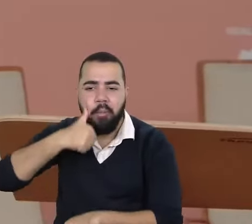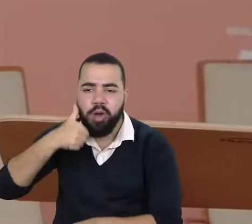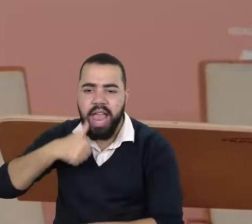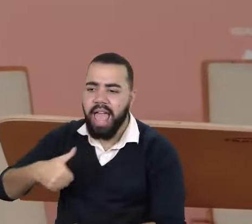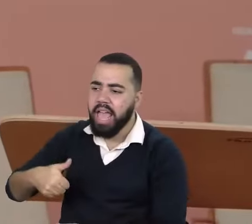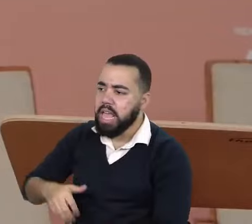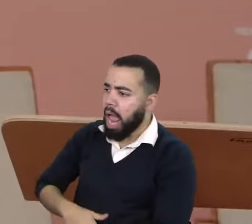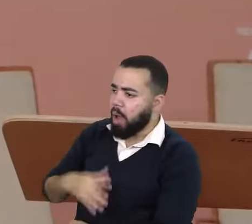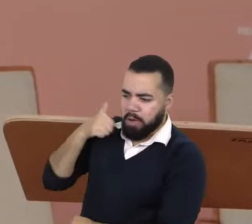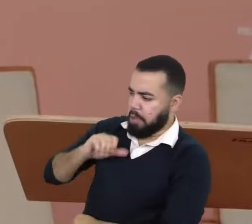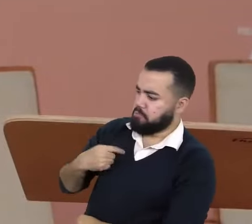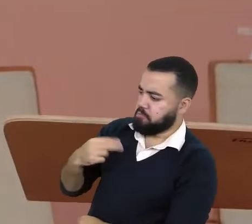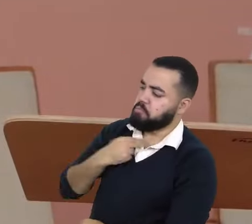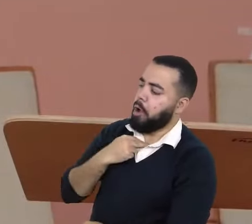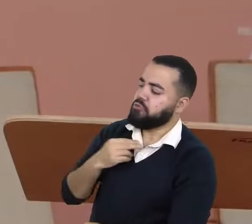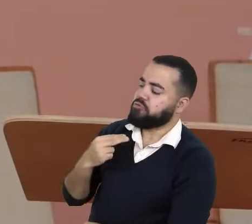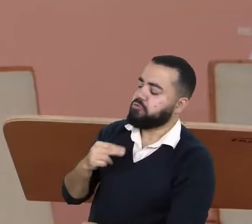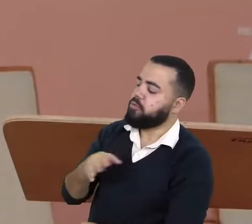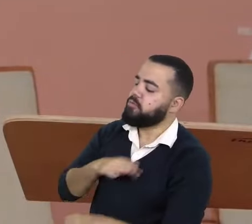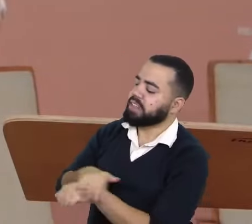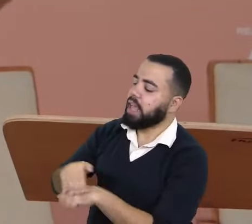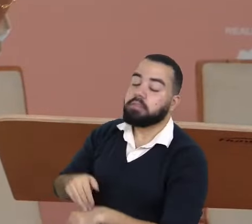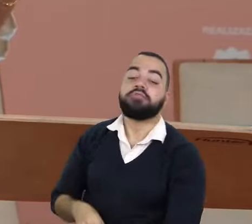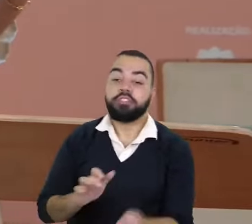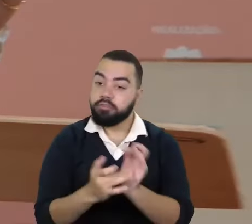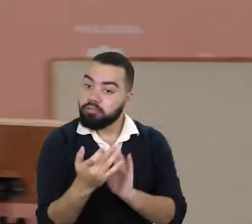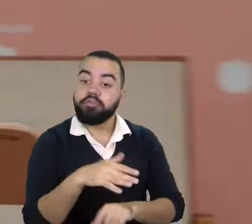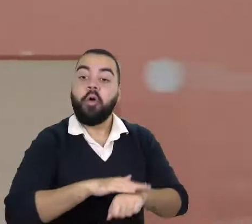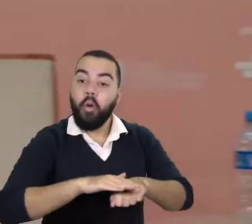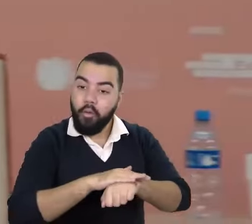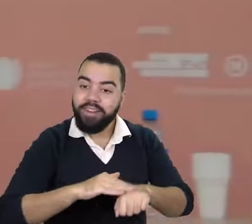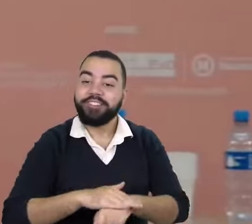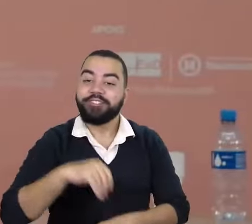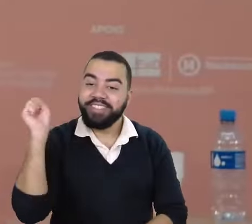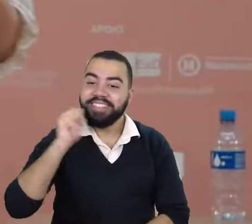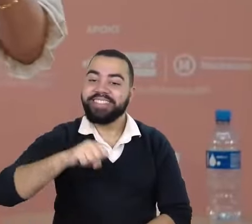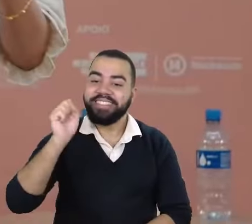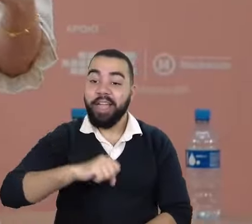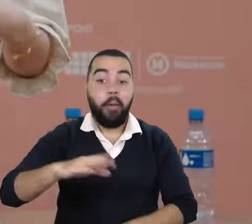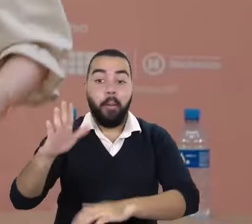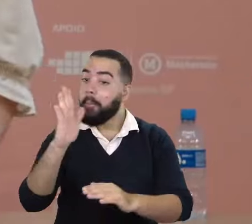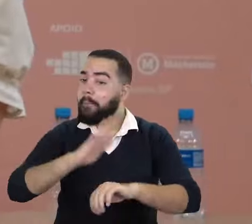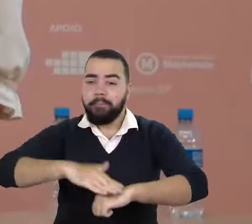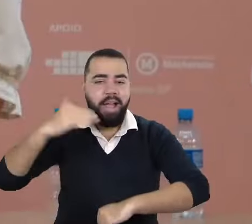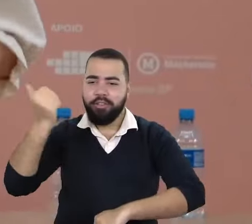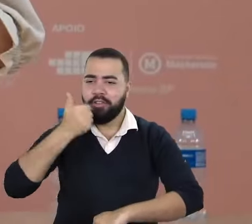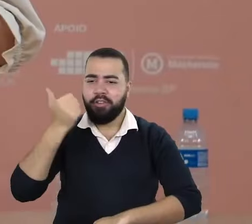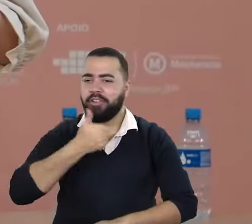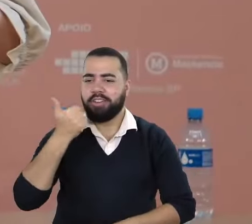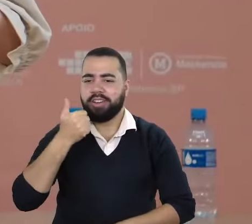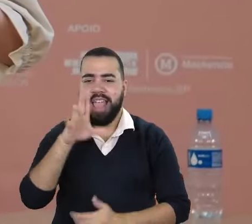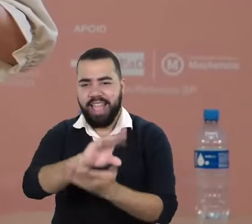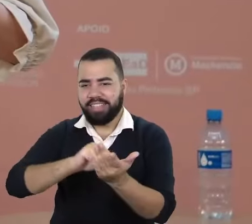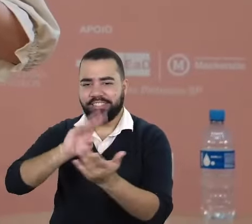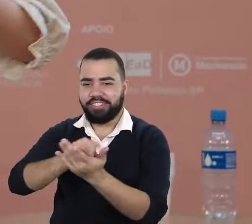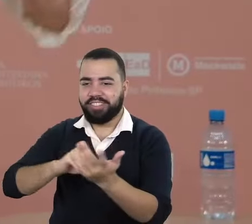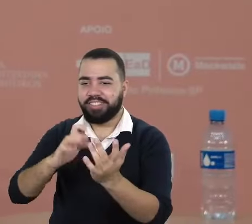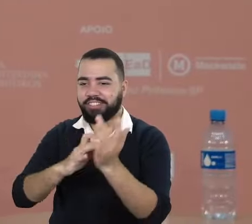também escandalizou muita gente. Então, o maior exemplo nós já temos, e está aqui